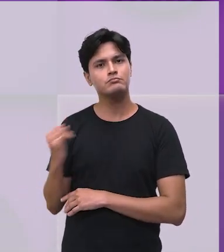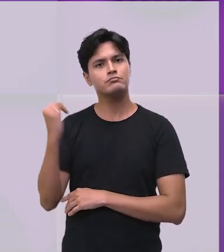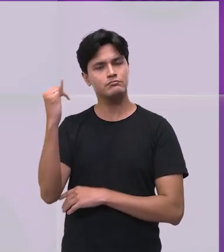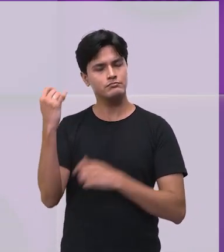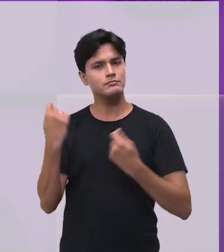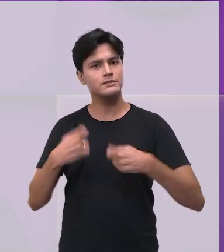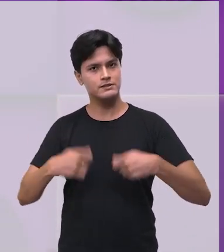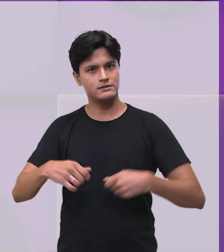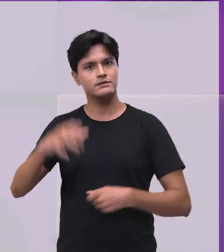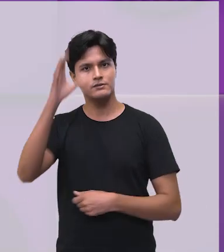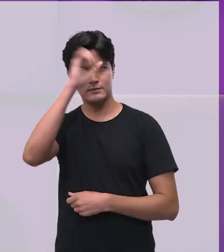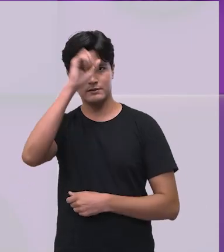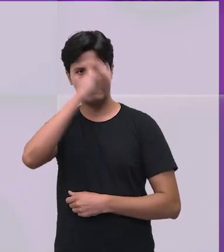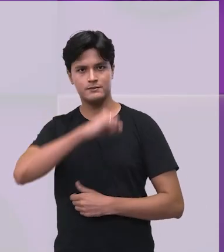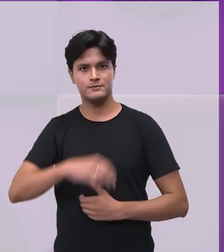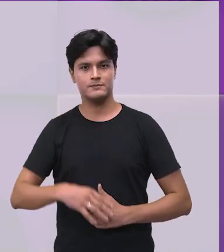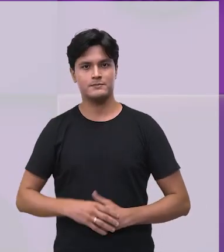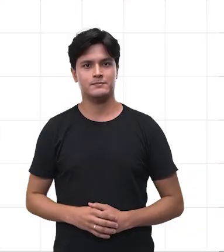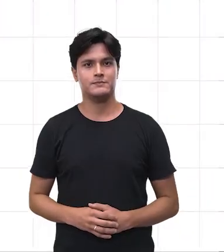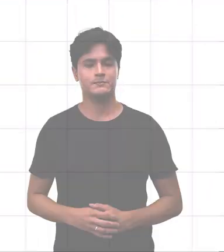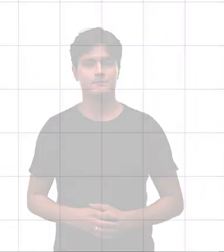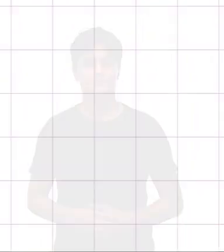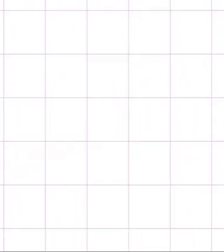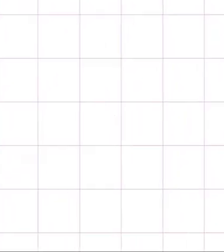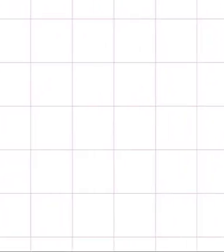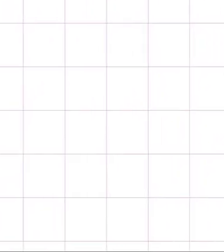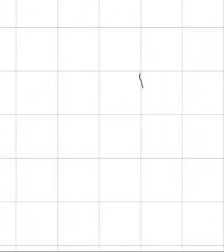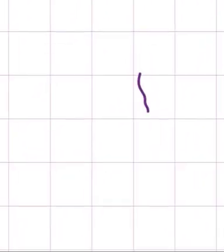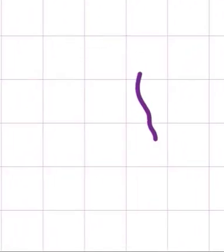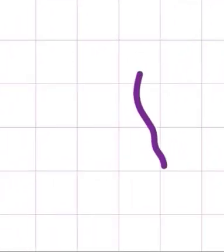precisar. Então vamos a ele.